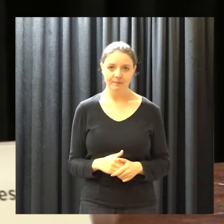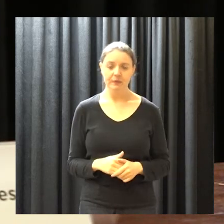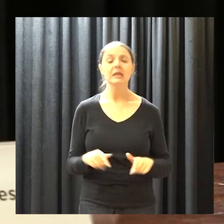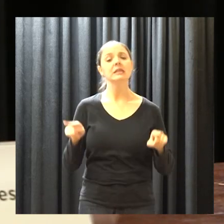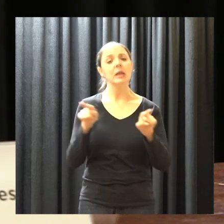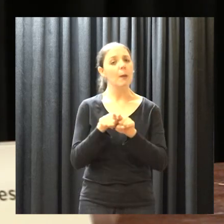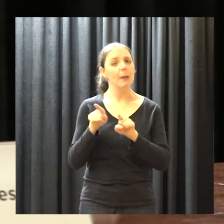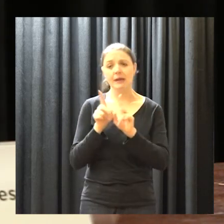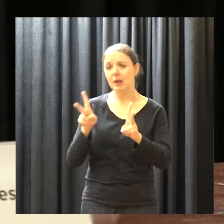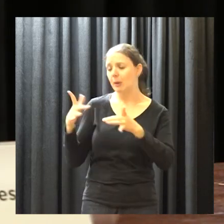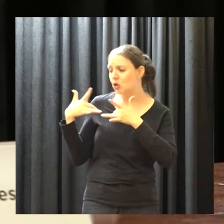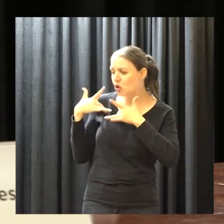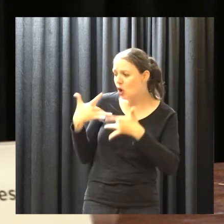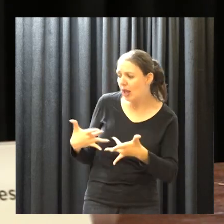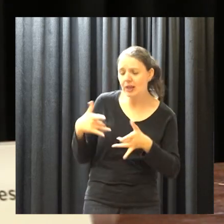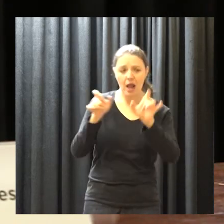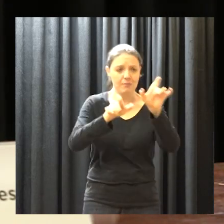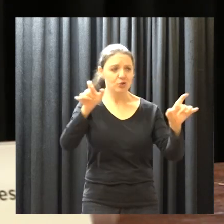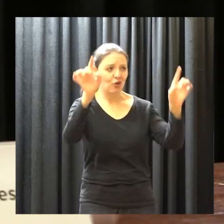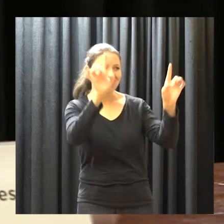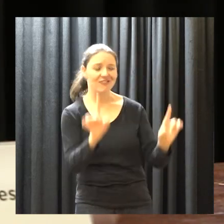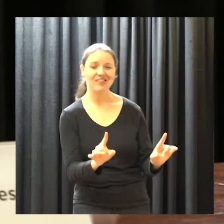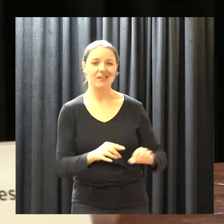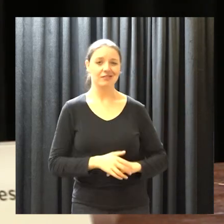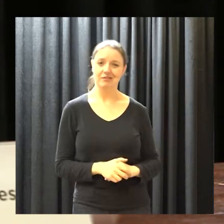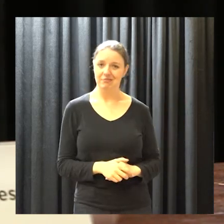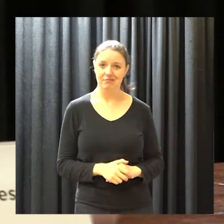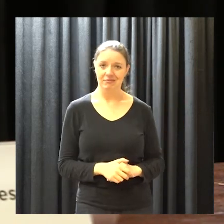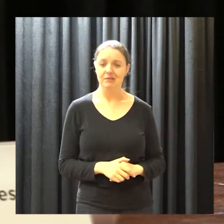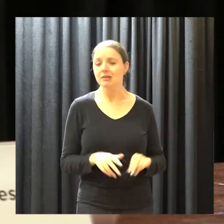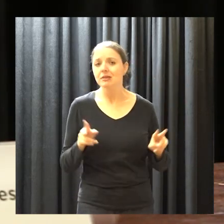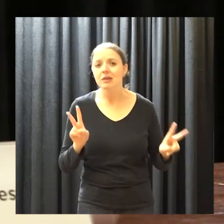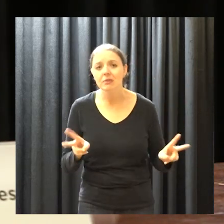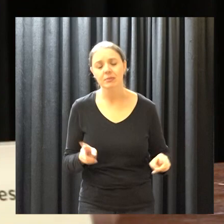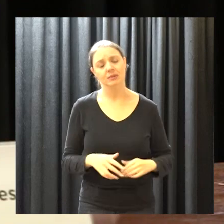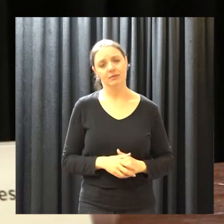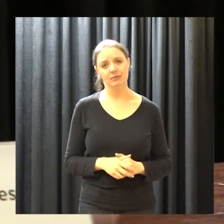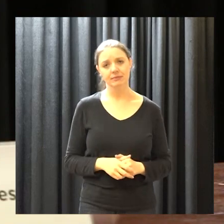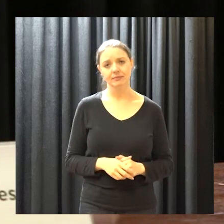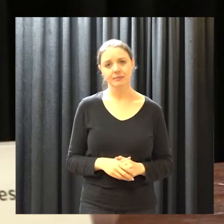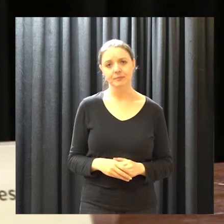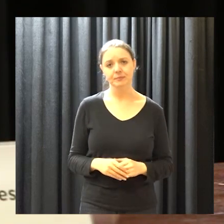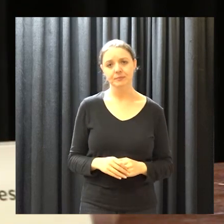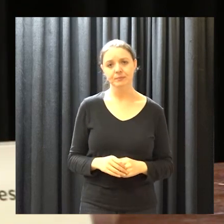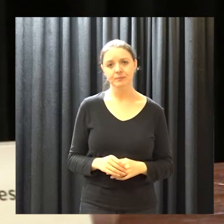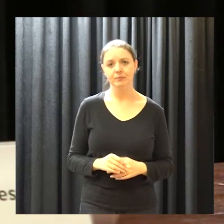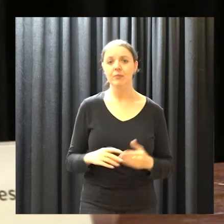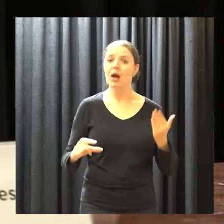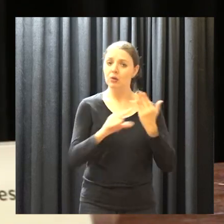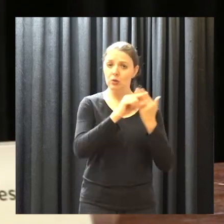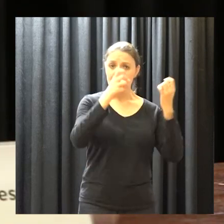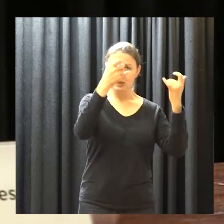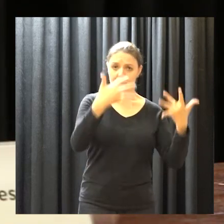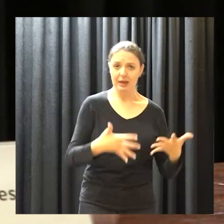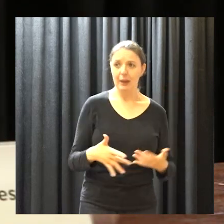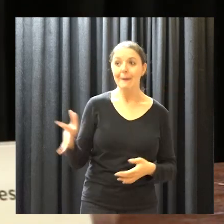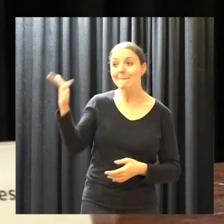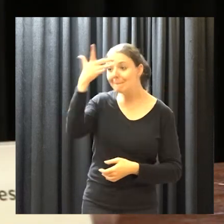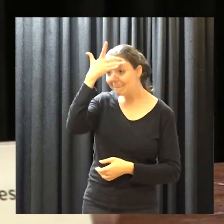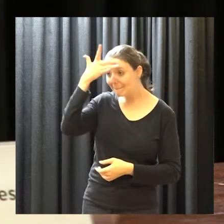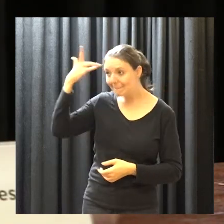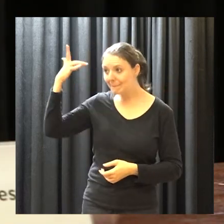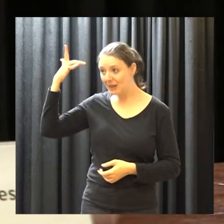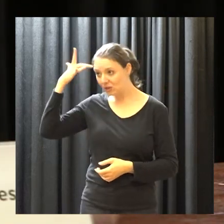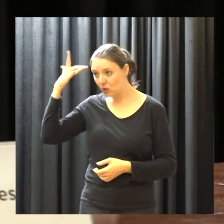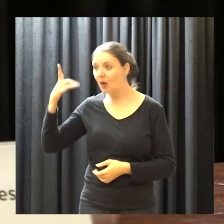com deficiência. A autora diferencia pessoas descritivamente com deficiência, ou